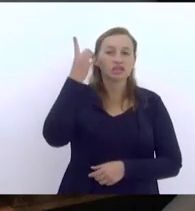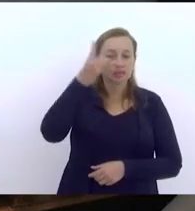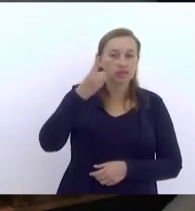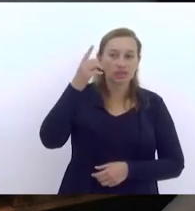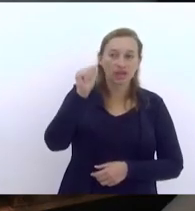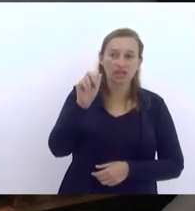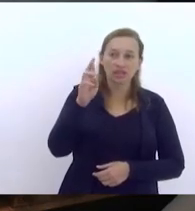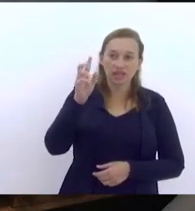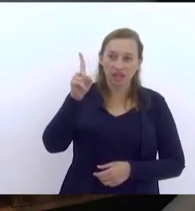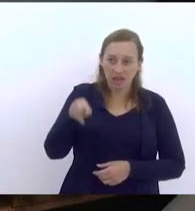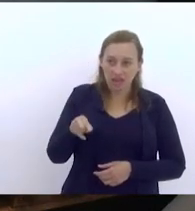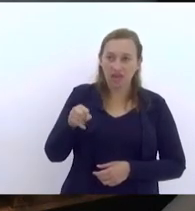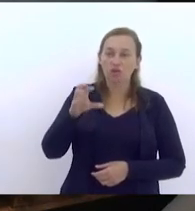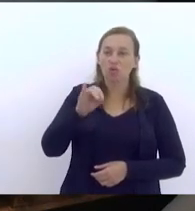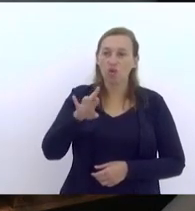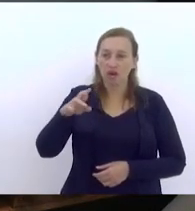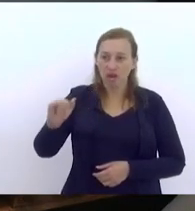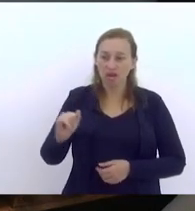Correia.